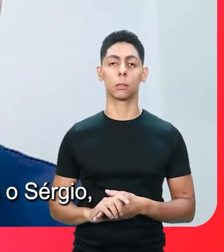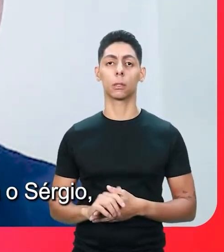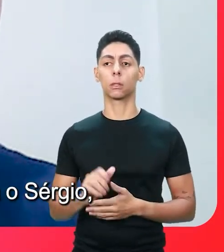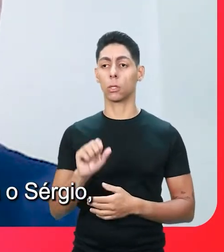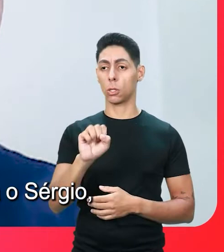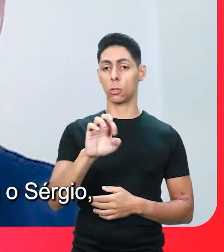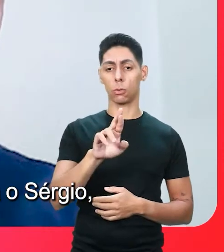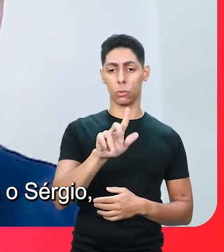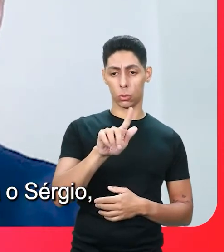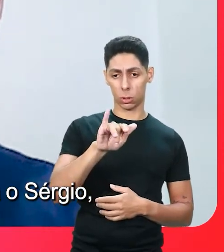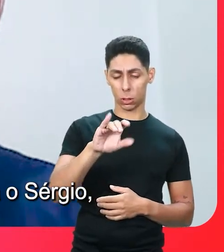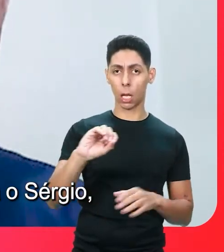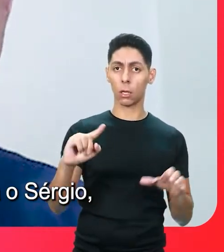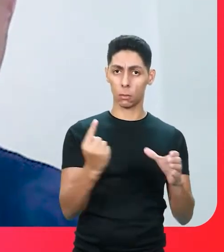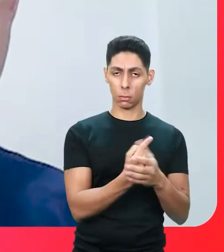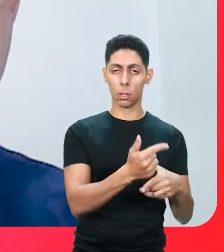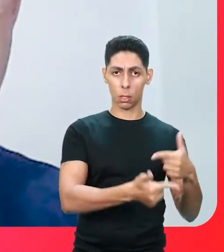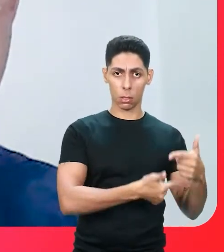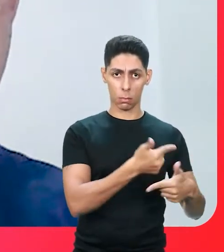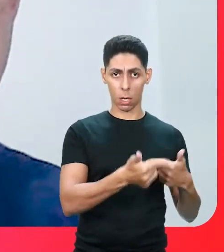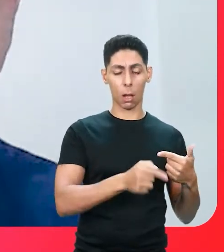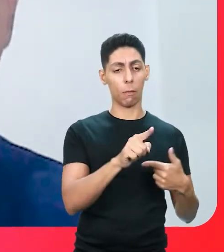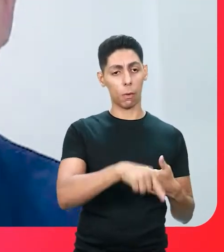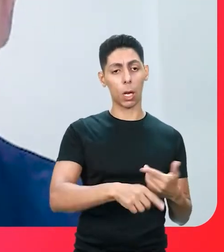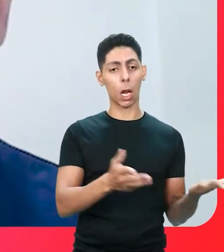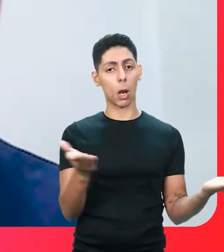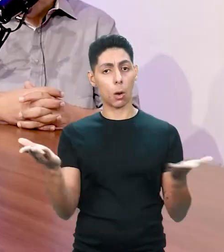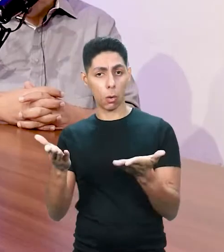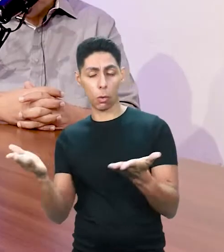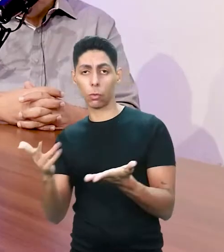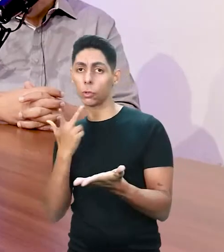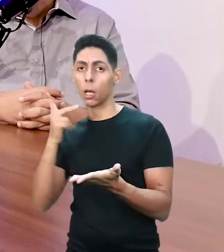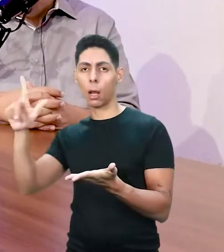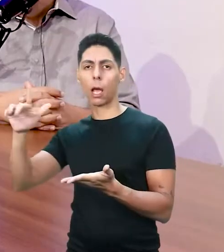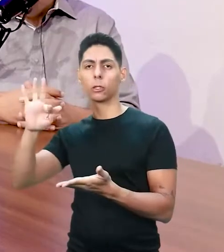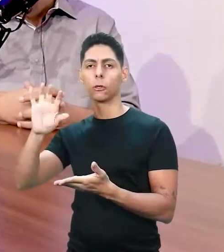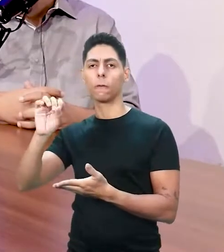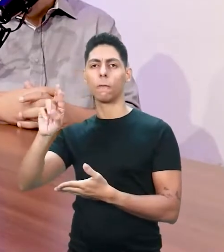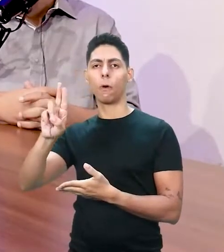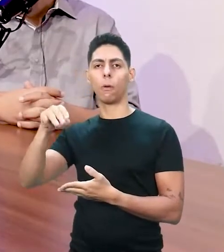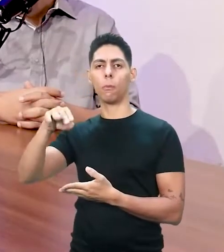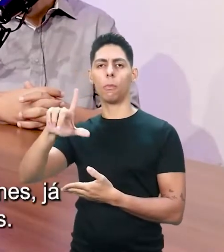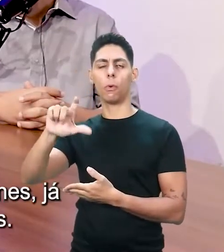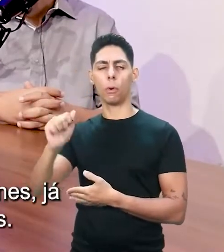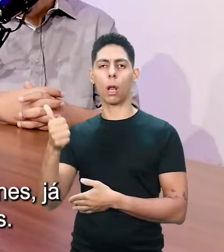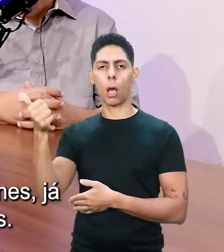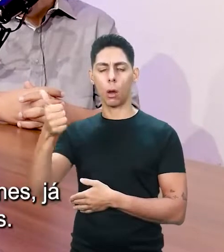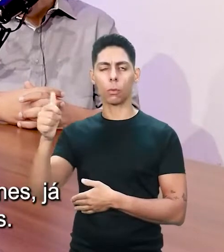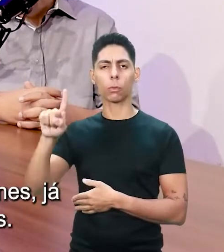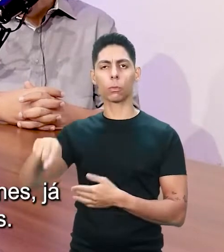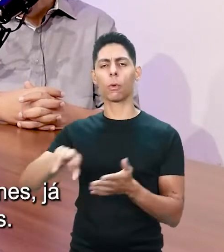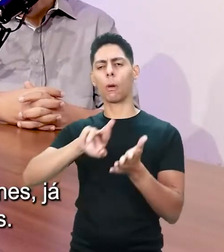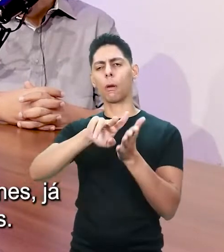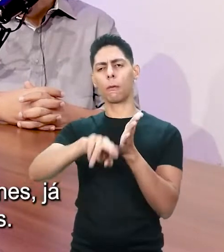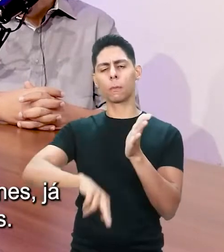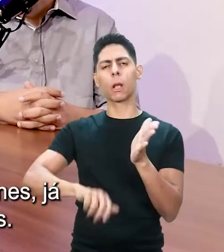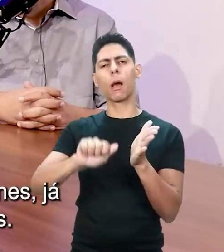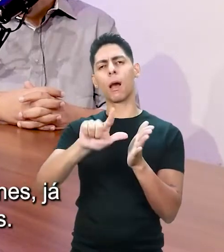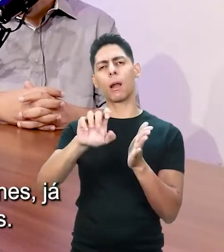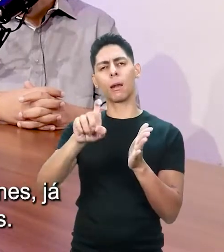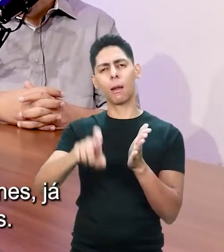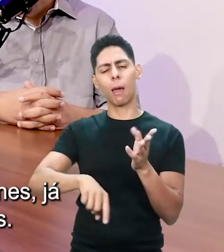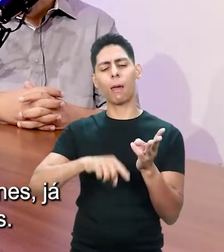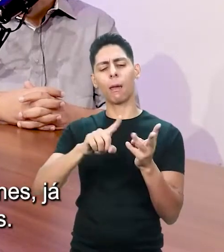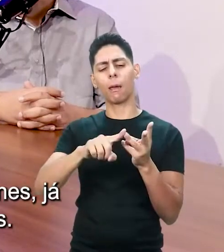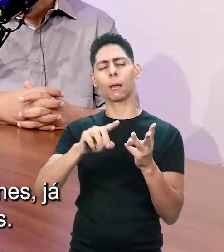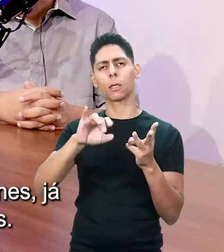era o Sérgio Maurício. Uhum. O Sérgio Maurício, hoje em dia, transmite Fórmula 1 Sim. na Bandeirantes. Estava o Sérgio Maurício, o Alex Sherman, Jorge